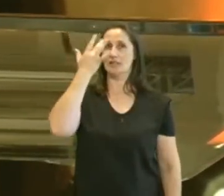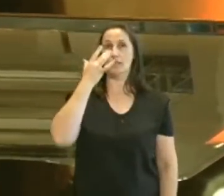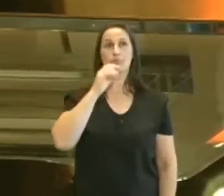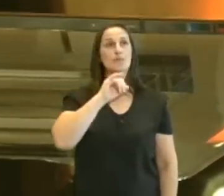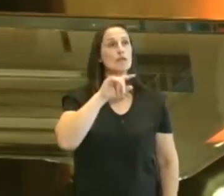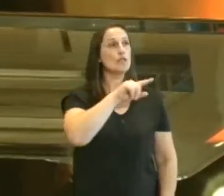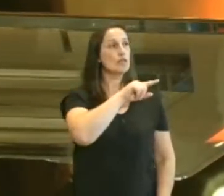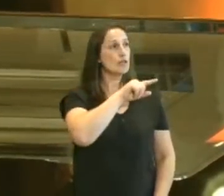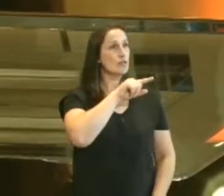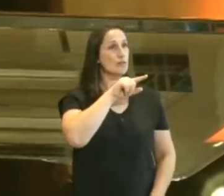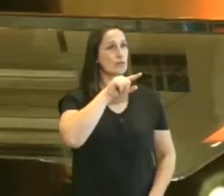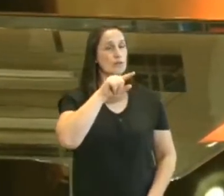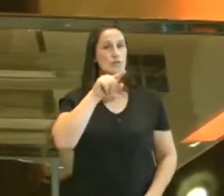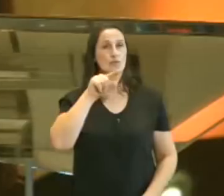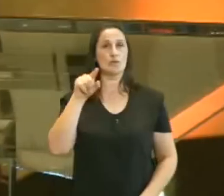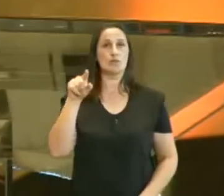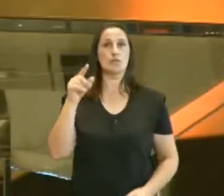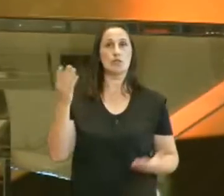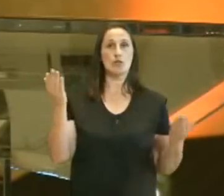tocando o seu coração,